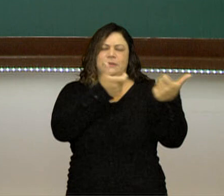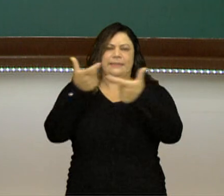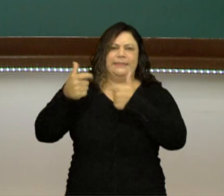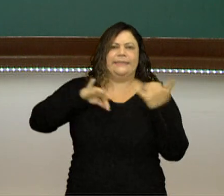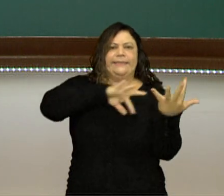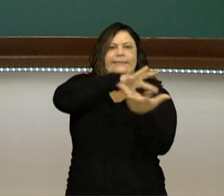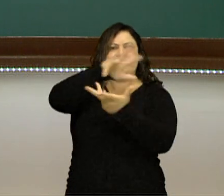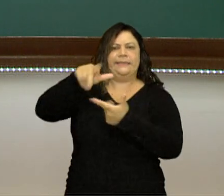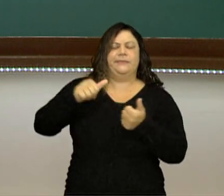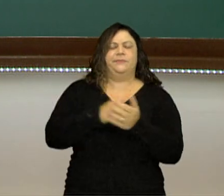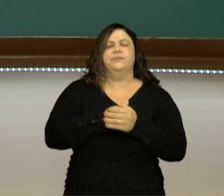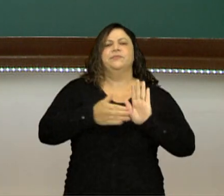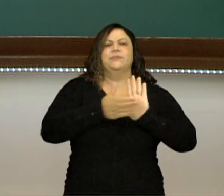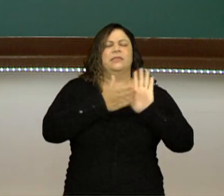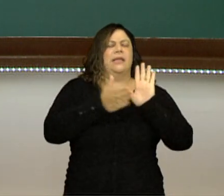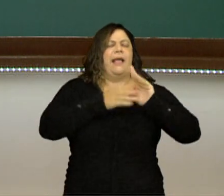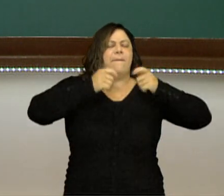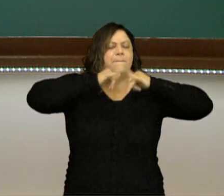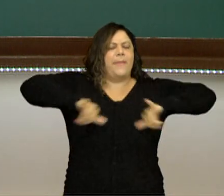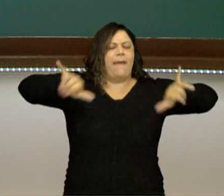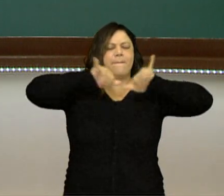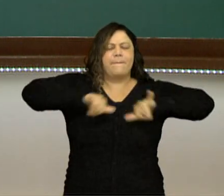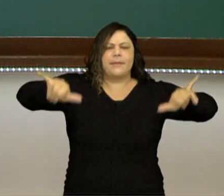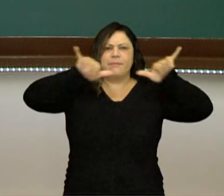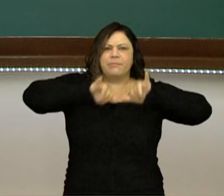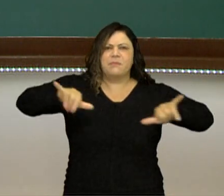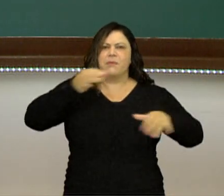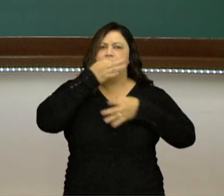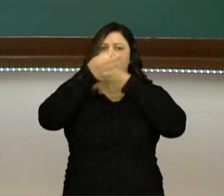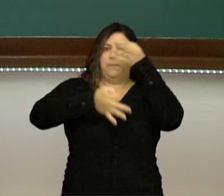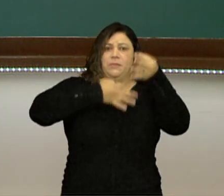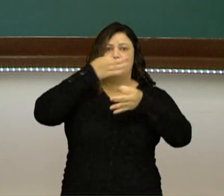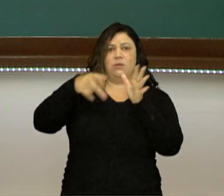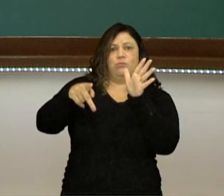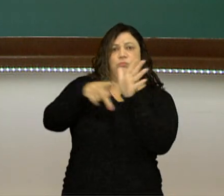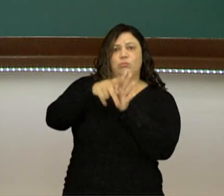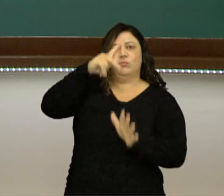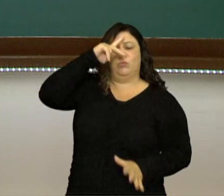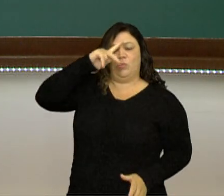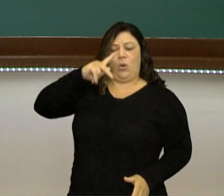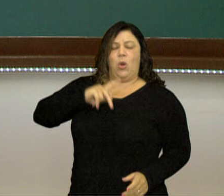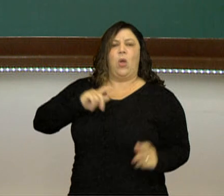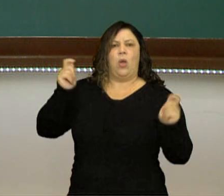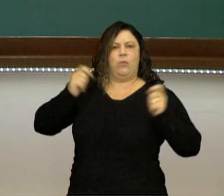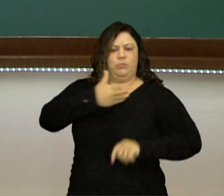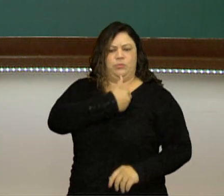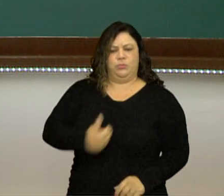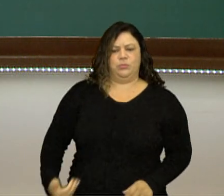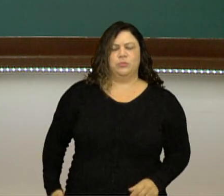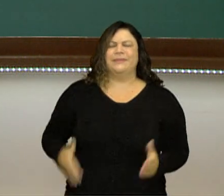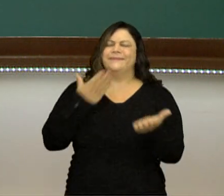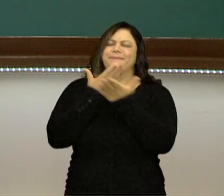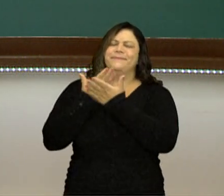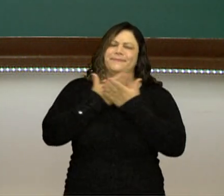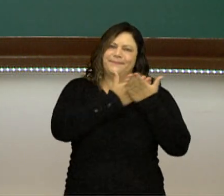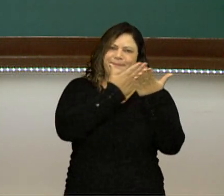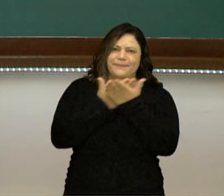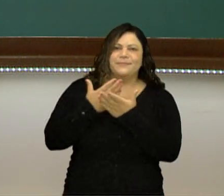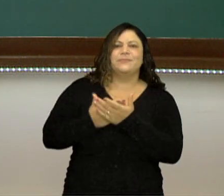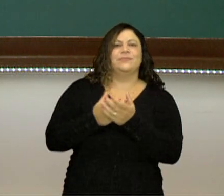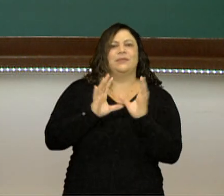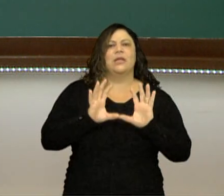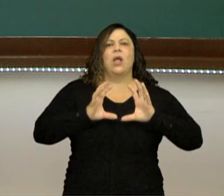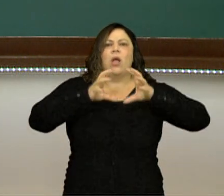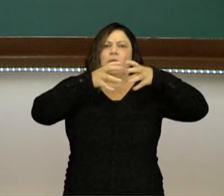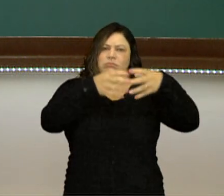propaganda para valorizar apenas a opinião dos seus governantes. Estudar os regimes totalitários auxilia na compreensão